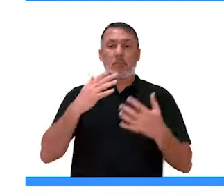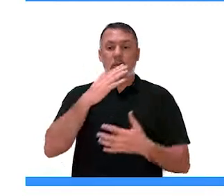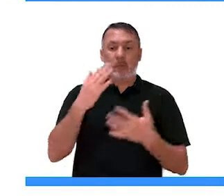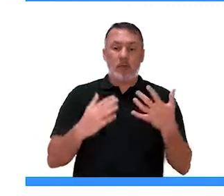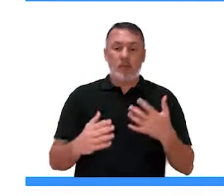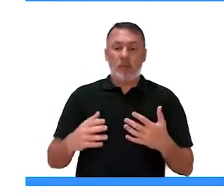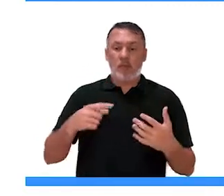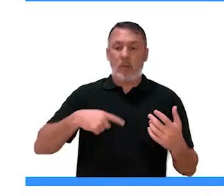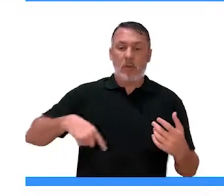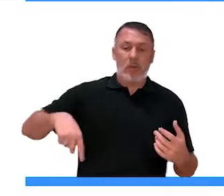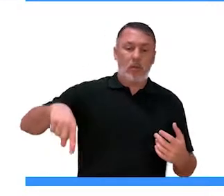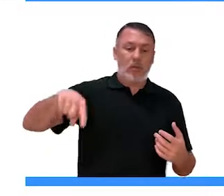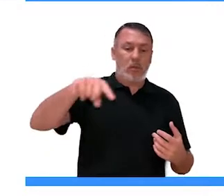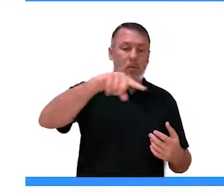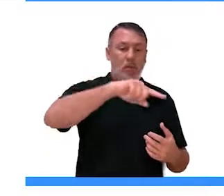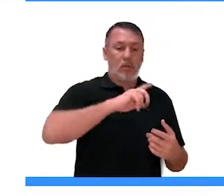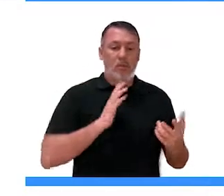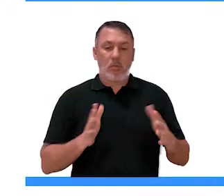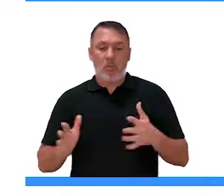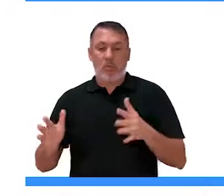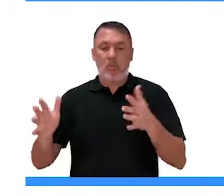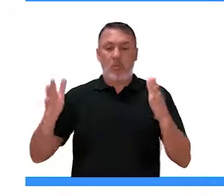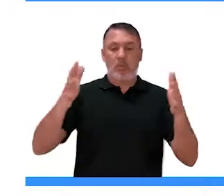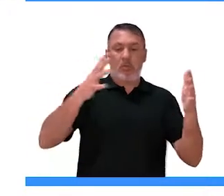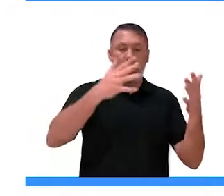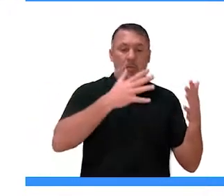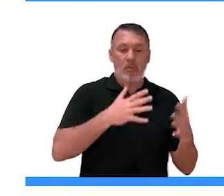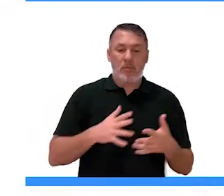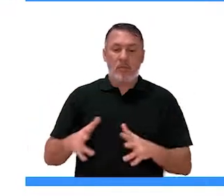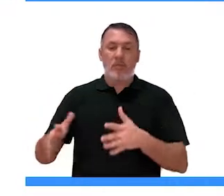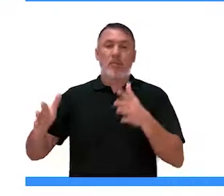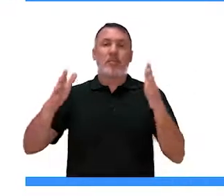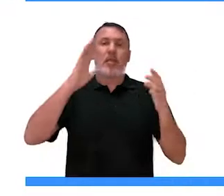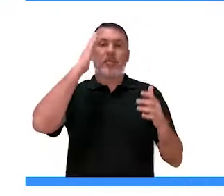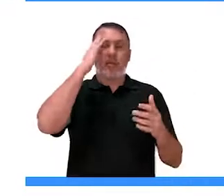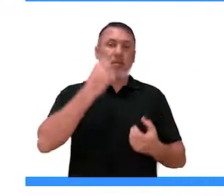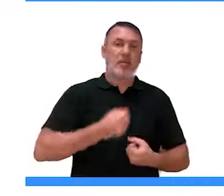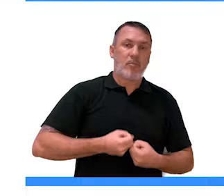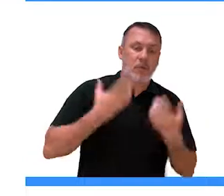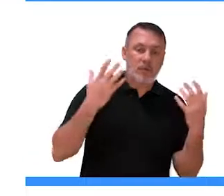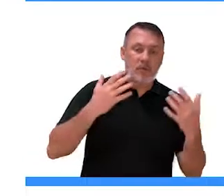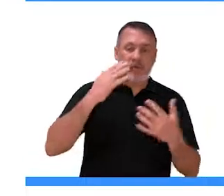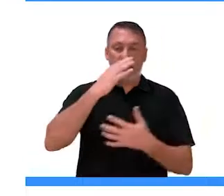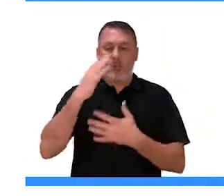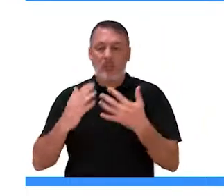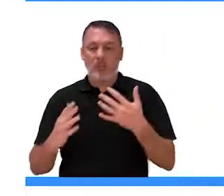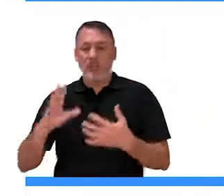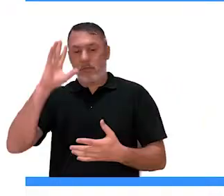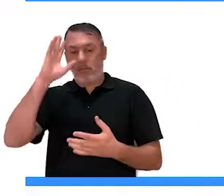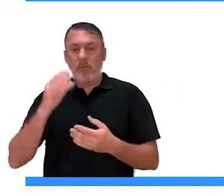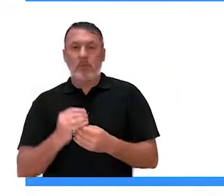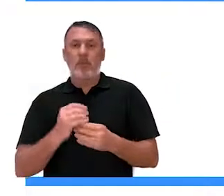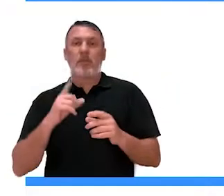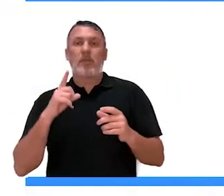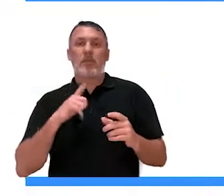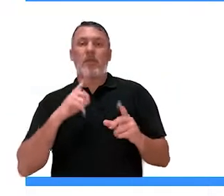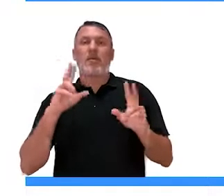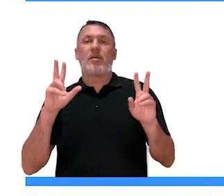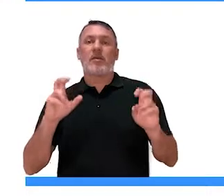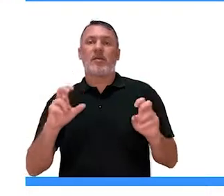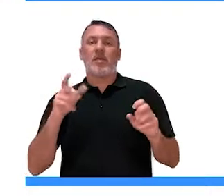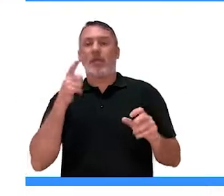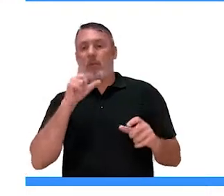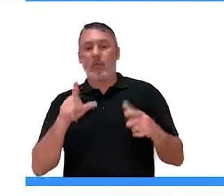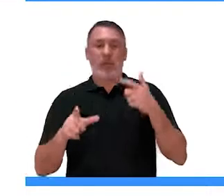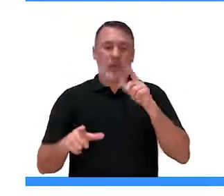roda, colocar os surdos para circular e entender esse encontro entre a poesia e a língua de sinais, compreender o encontro dessas duas